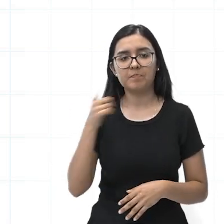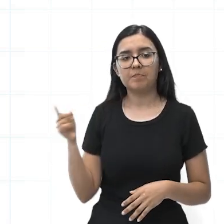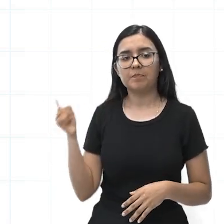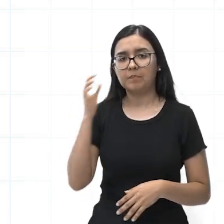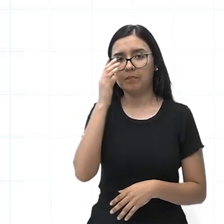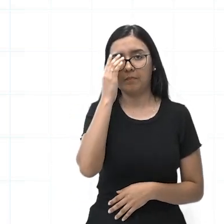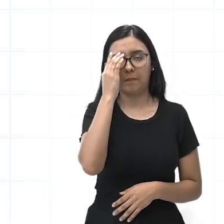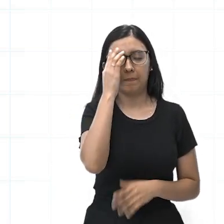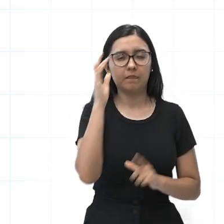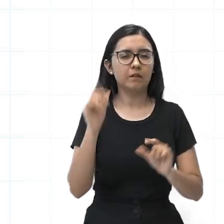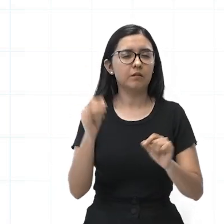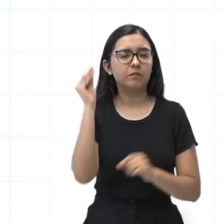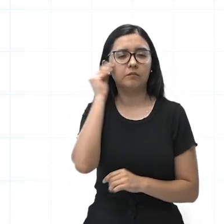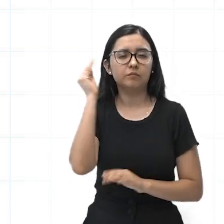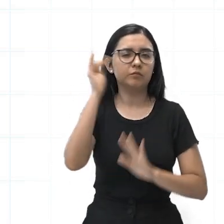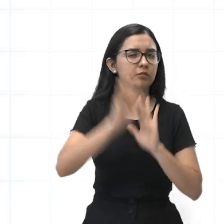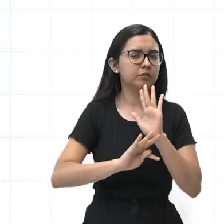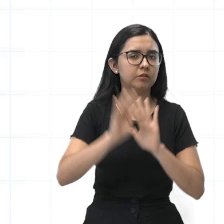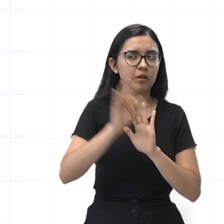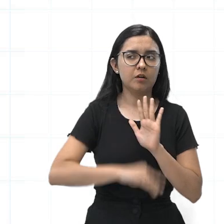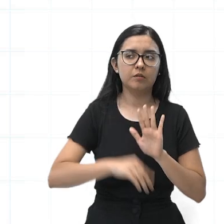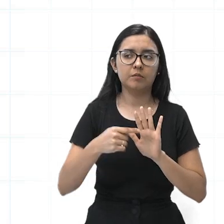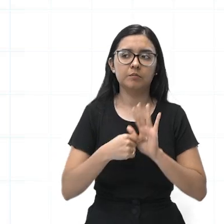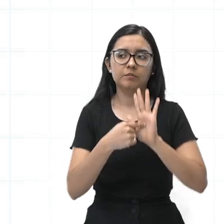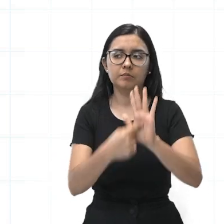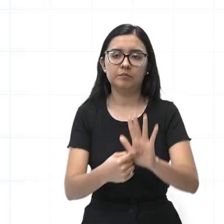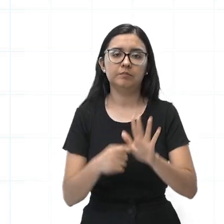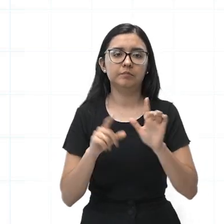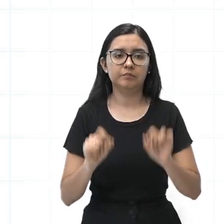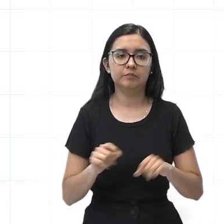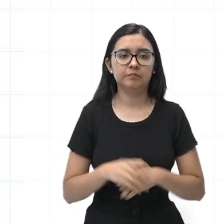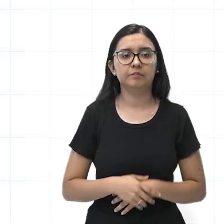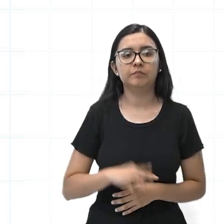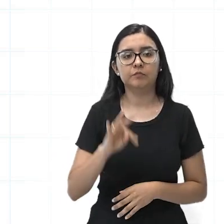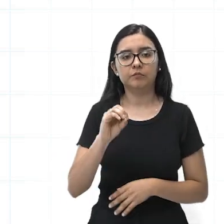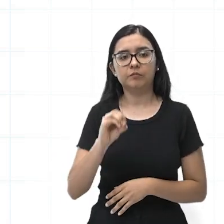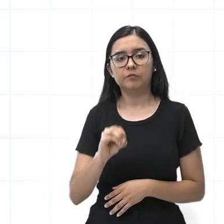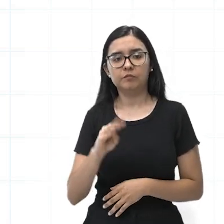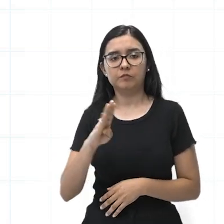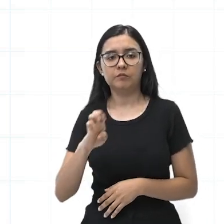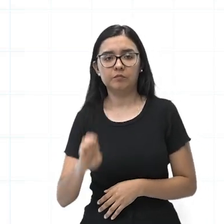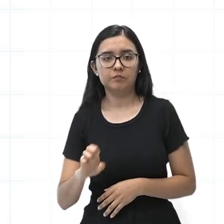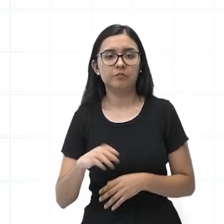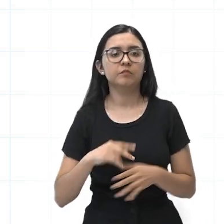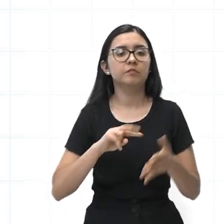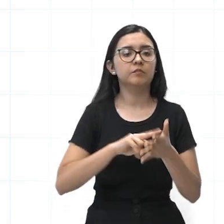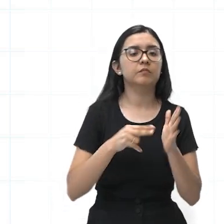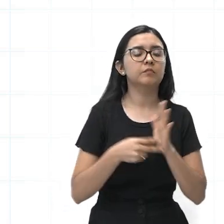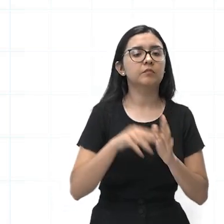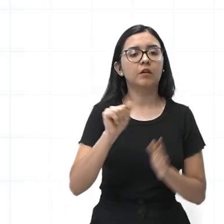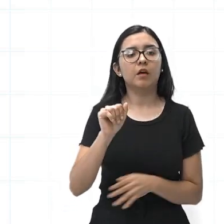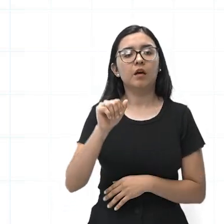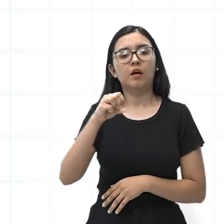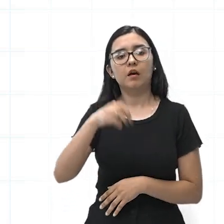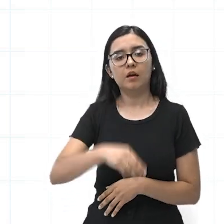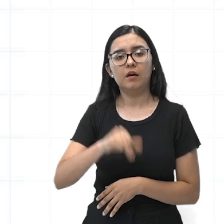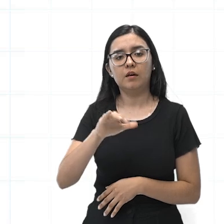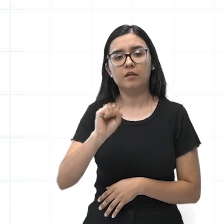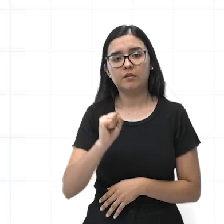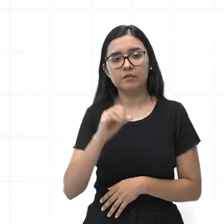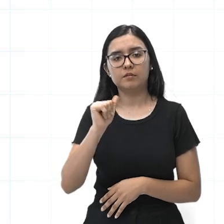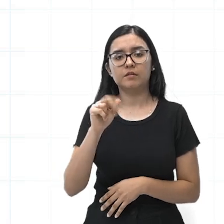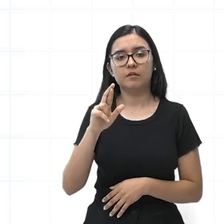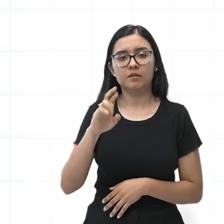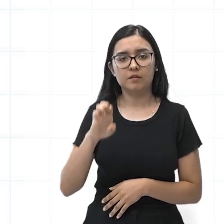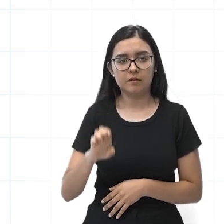nós vimos então nesses pequenos textos? To be significa am, is, are. Não é uma palavrinha nova, mas ele é um verbo